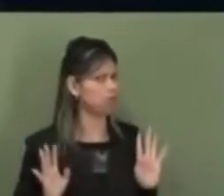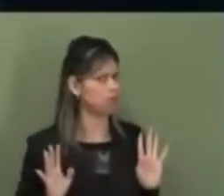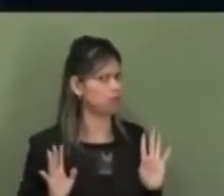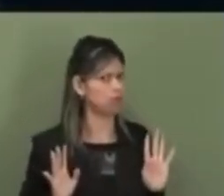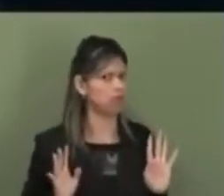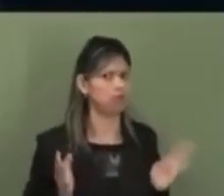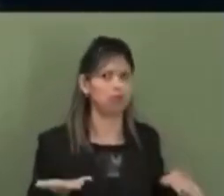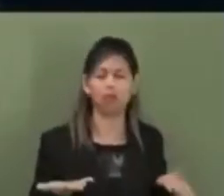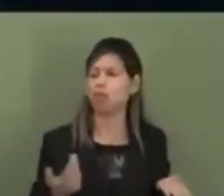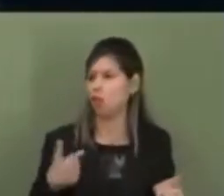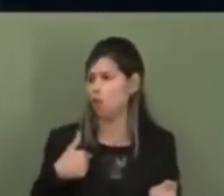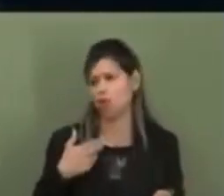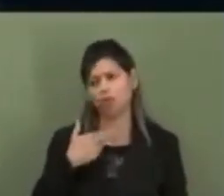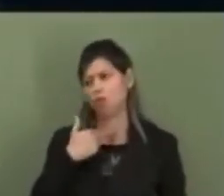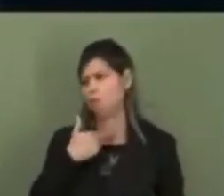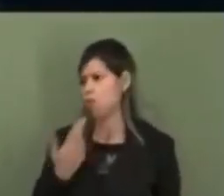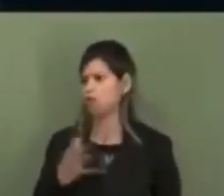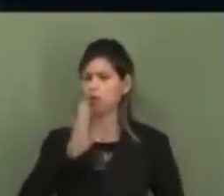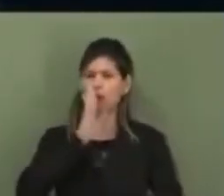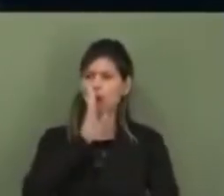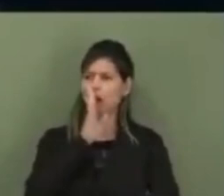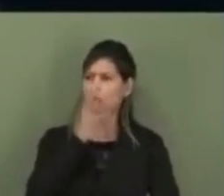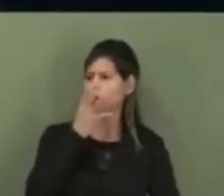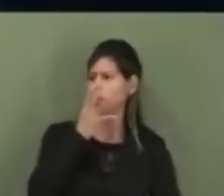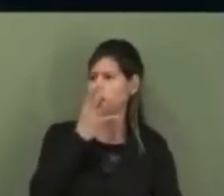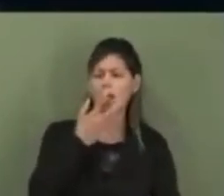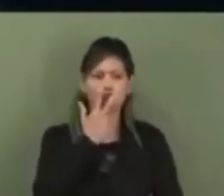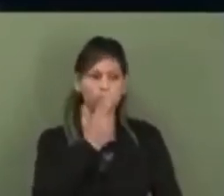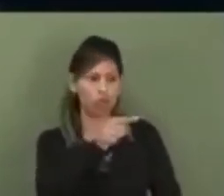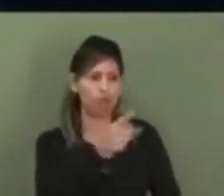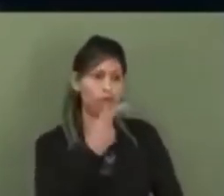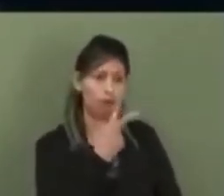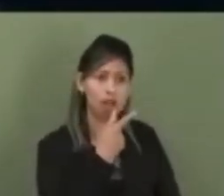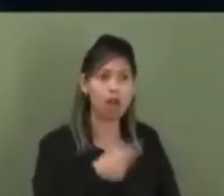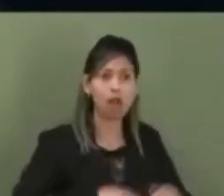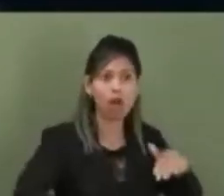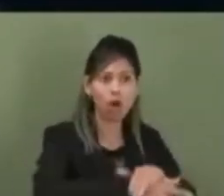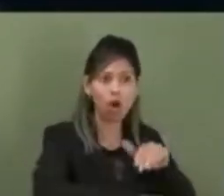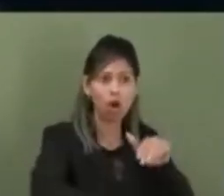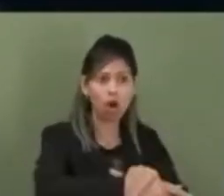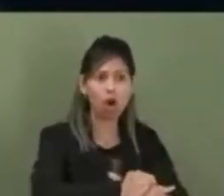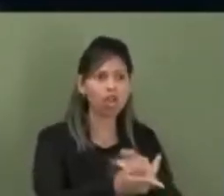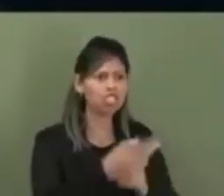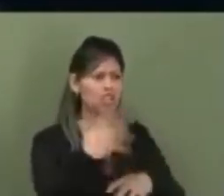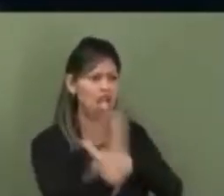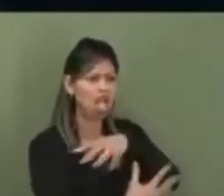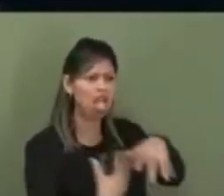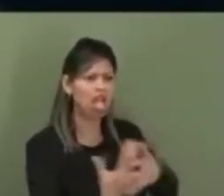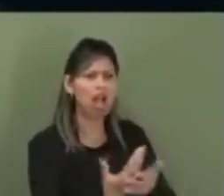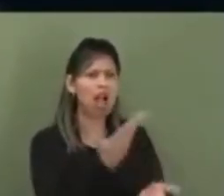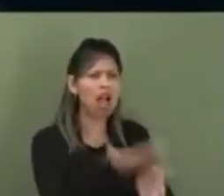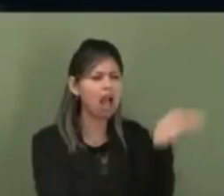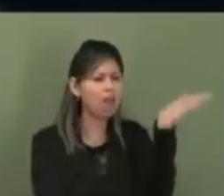pedi. Então, eu também não posso ficar aqui achando que V. Exª pode falar de corrupção. O senhor destruiu milhares de empregos.